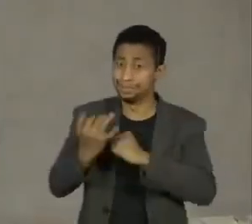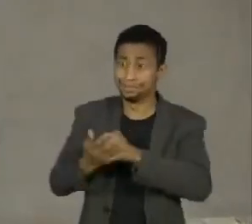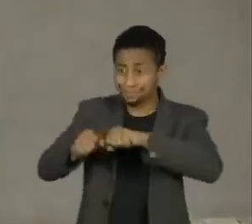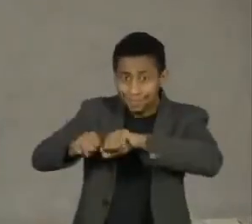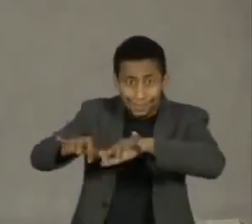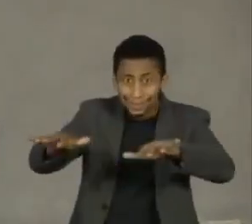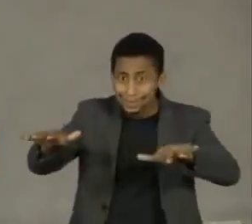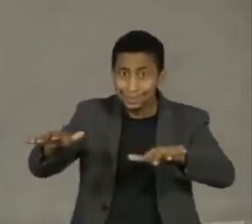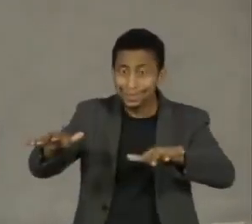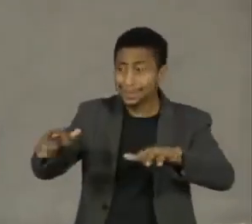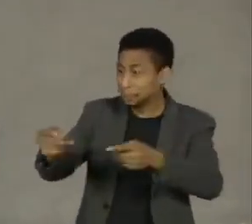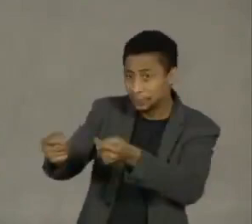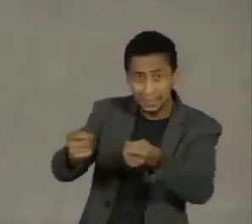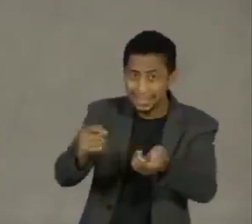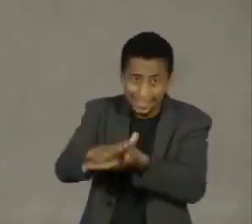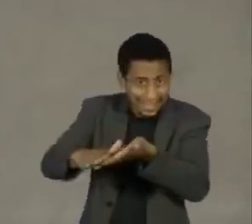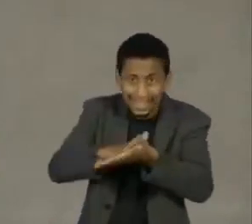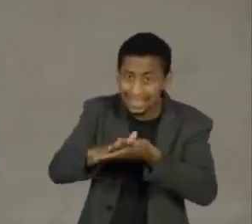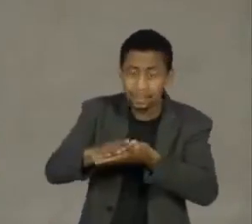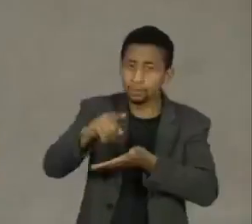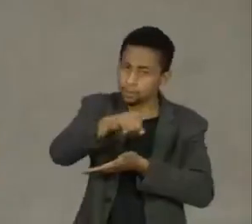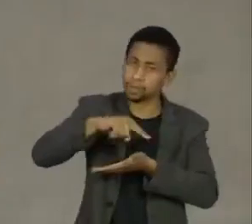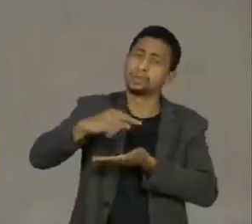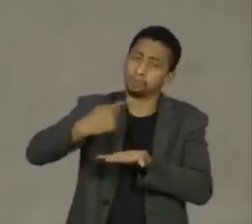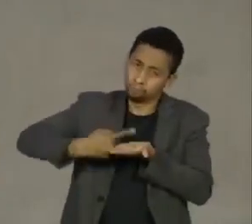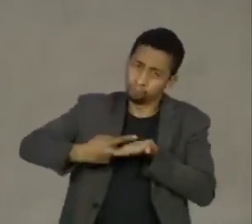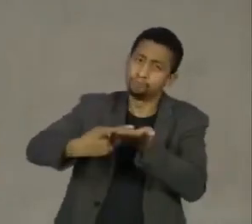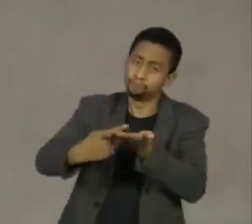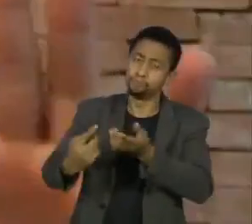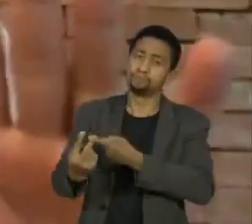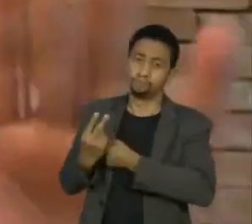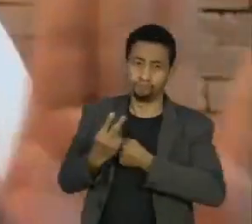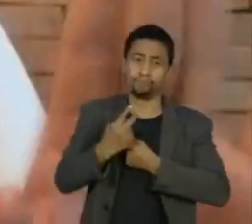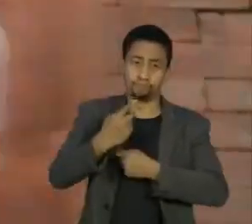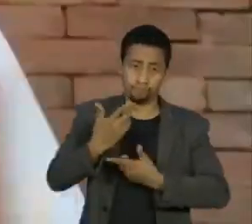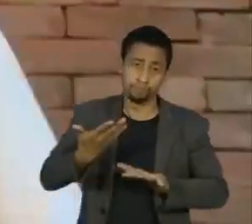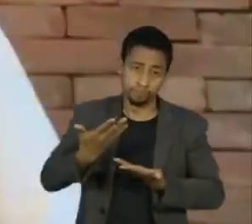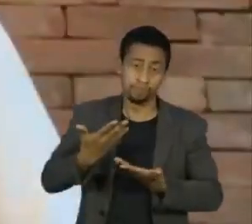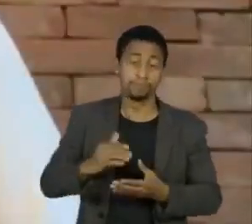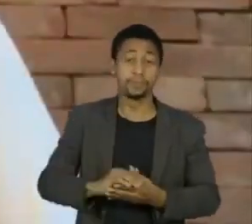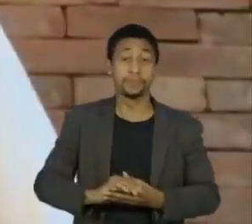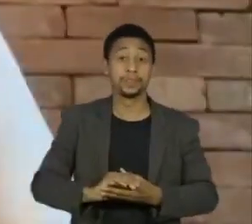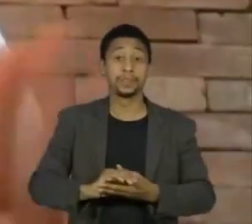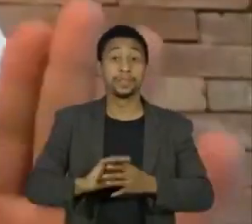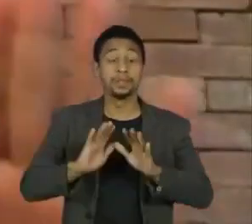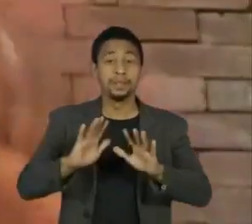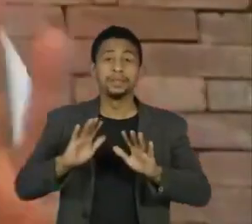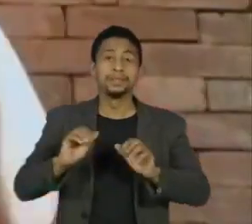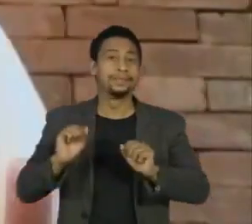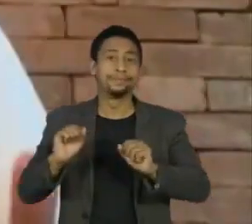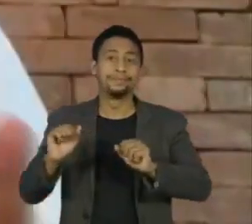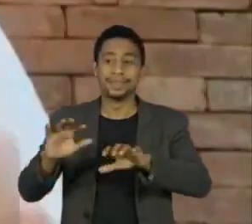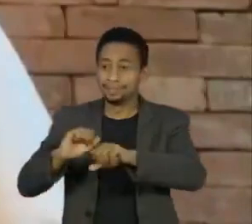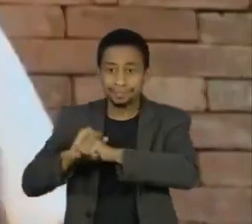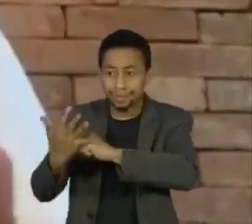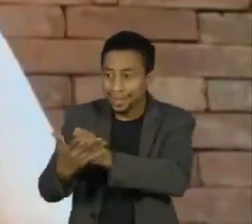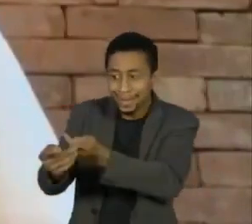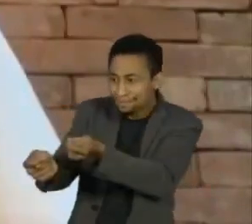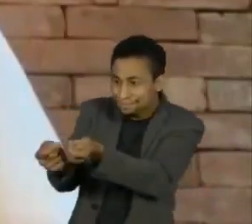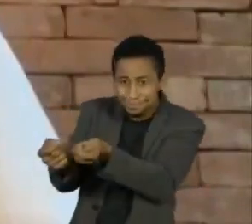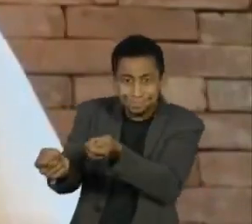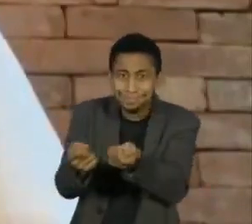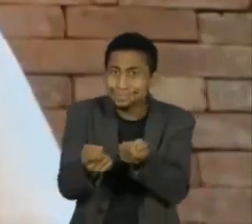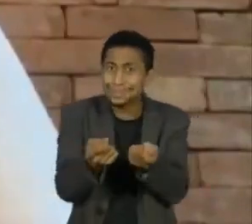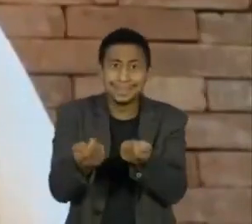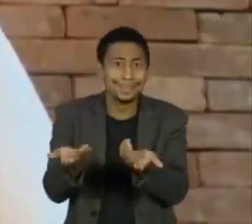é controlada, o compromisso com o cuidado é de todos nós. Não há possibilidade alguma de ter controle da pandemia